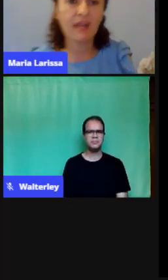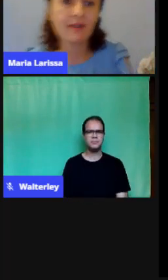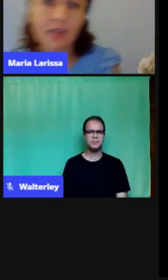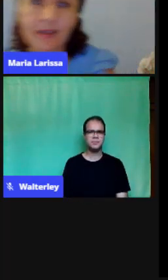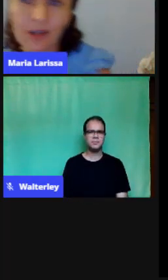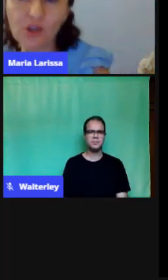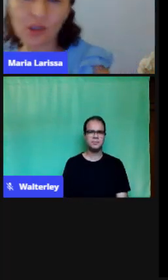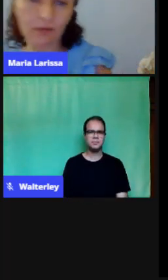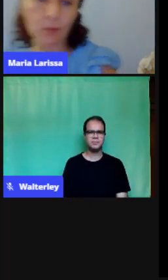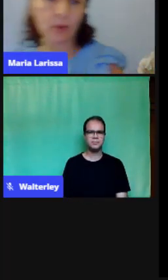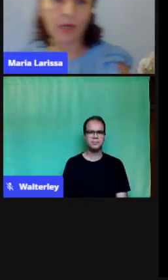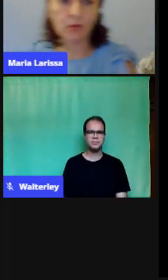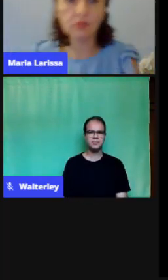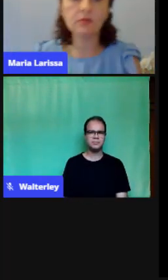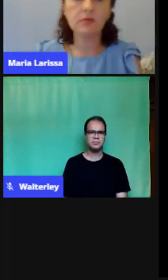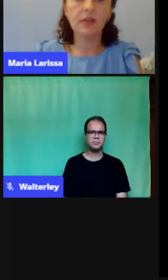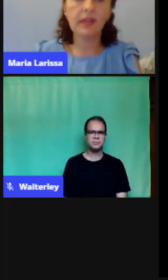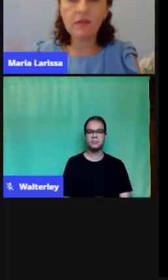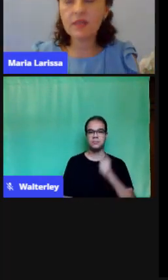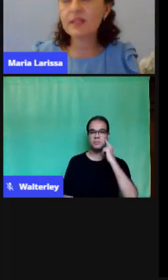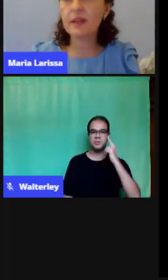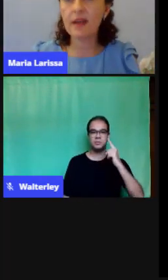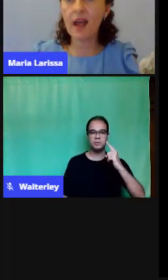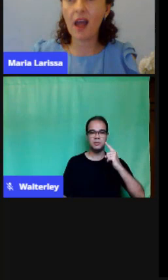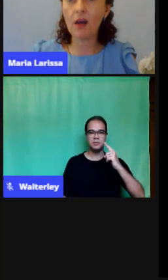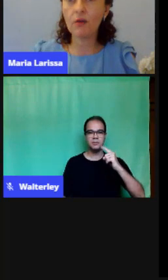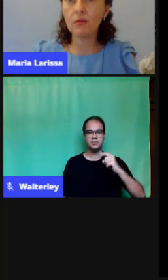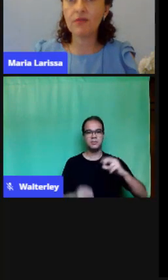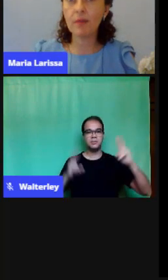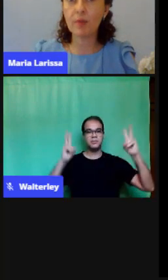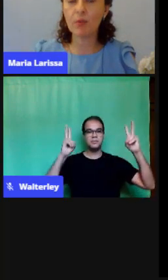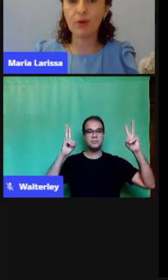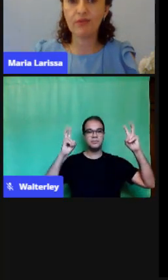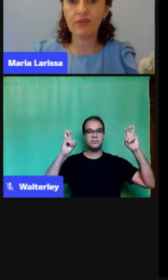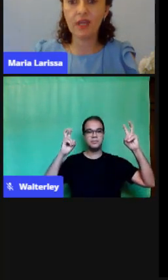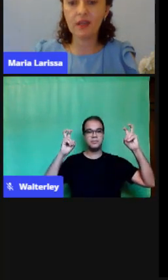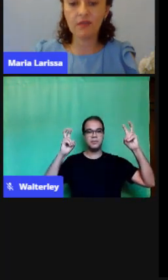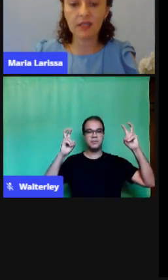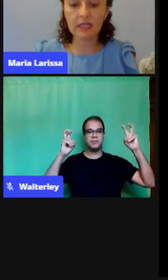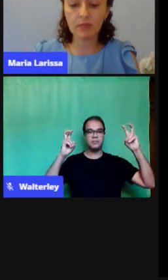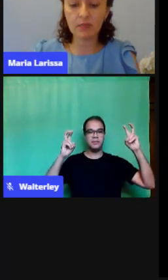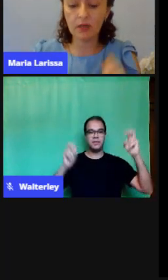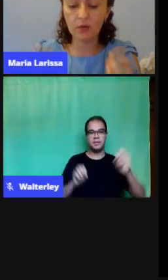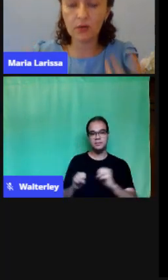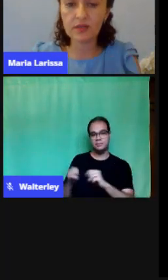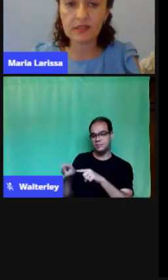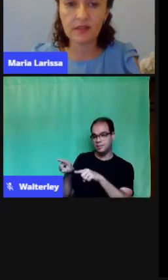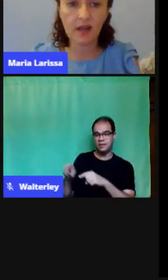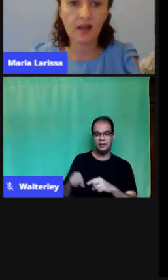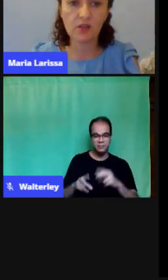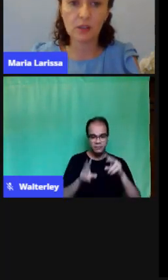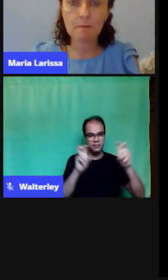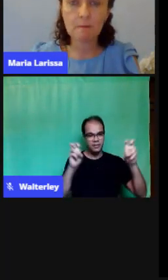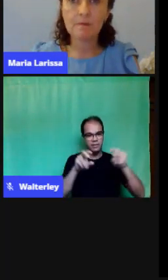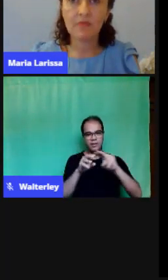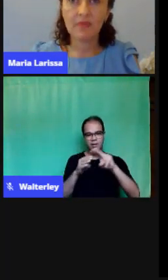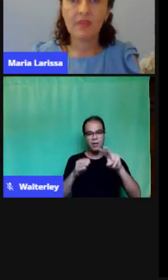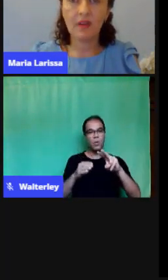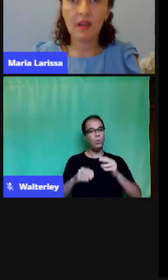coloquei uma frase de incentivo para o aluno. Quem vencerá algo que vai promover, que vai trazer para ele